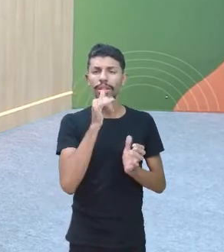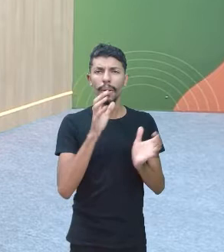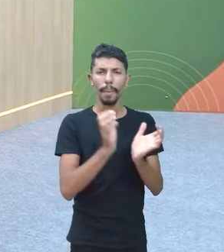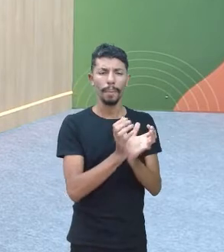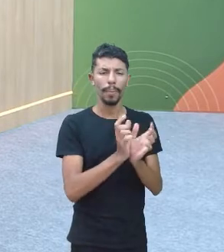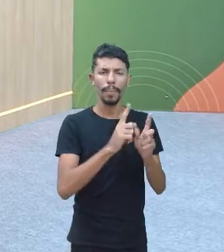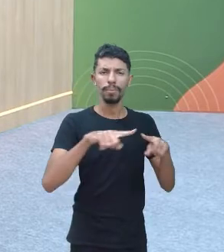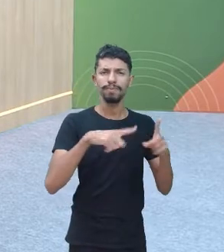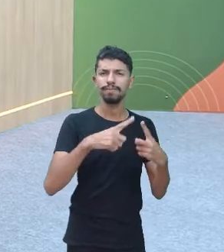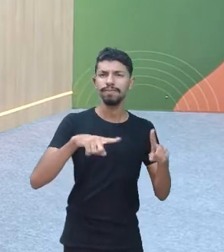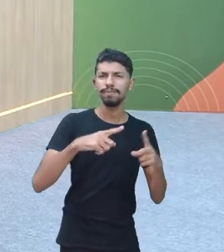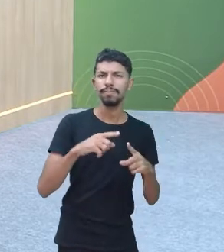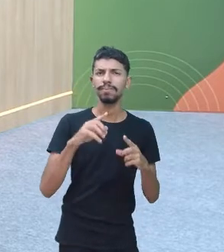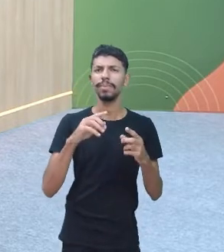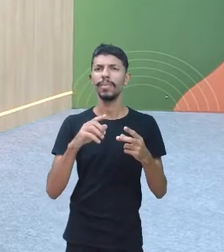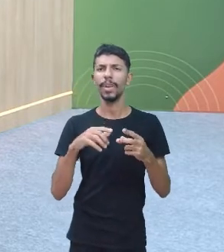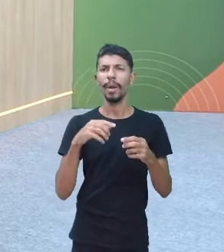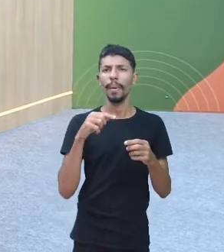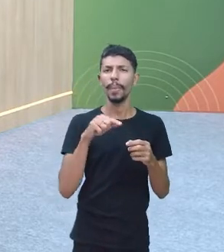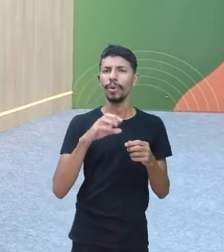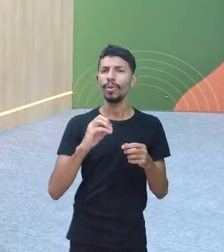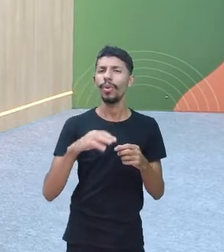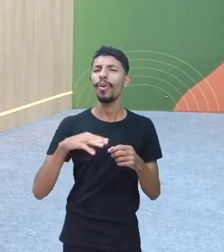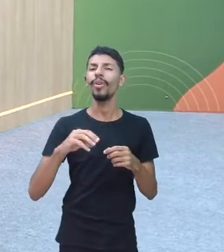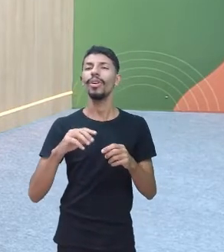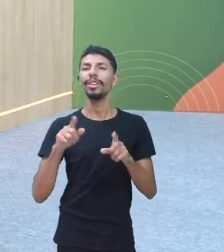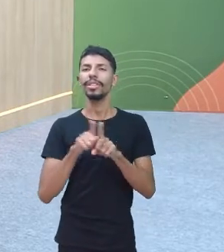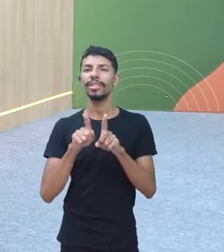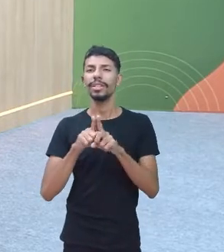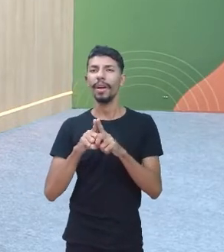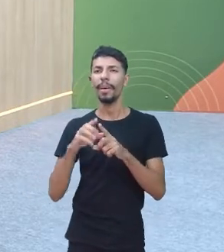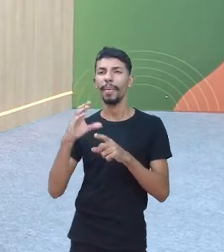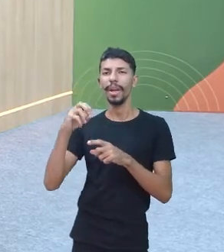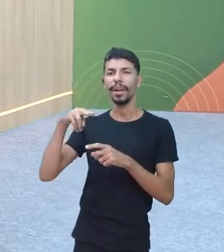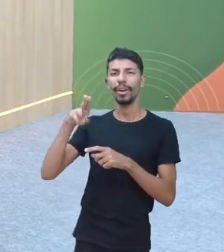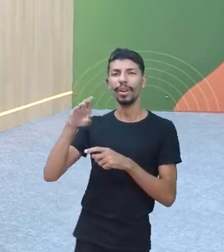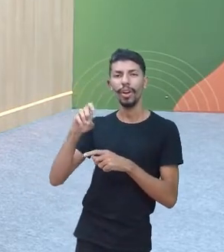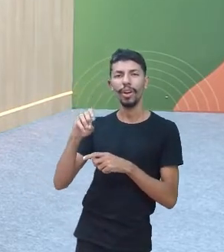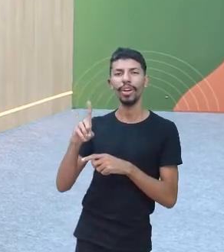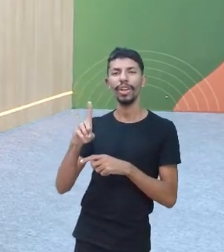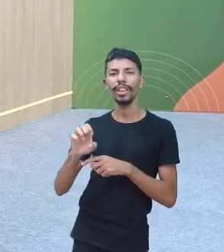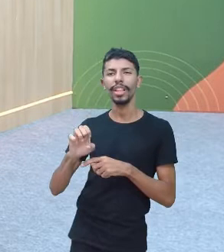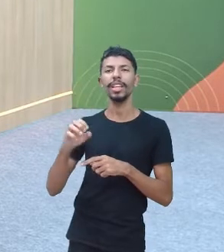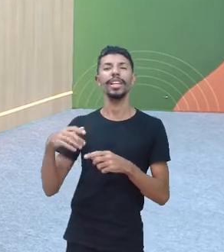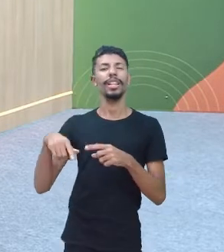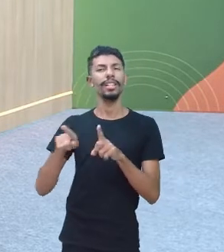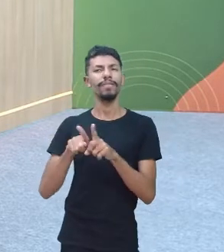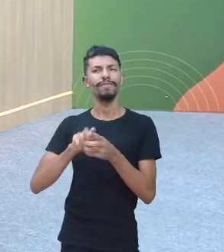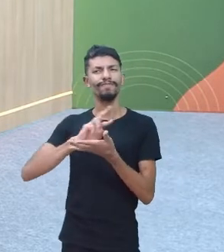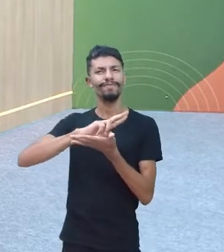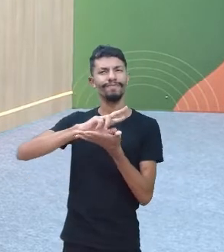Banda.com, né? Conde Sobrega, Banda Ritmo Quente, Kelvis Duran,